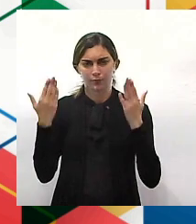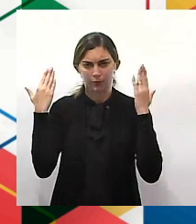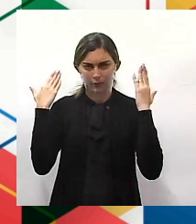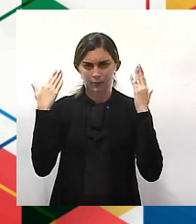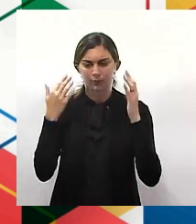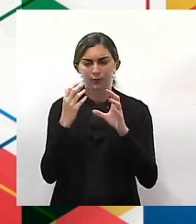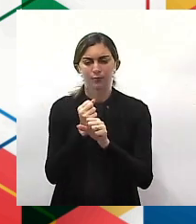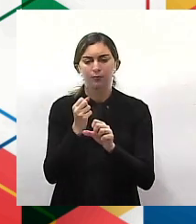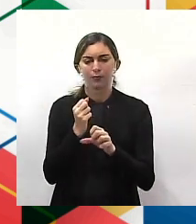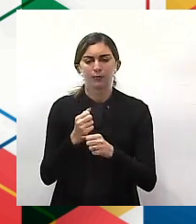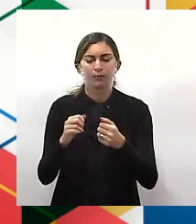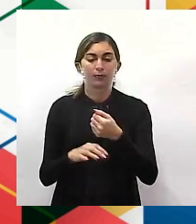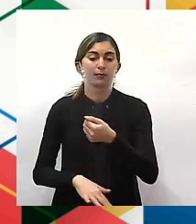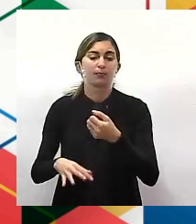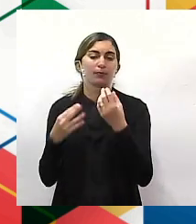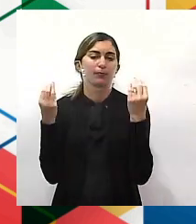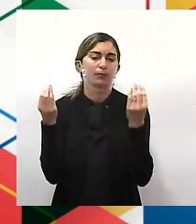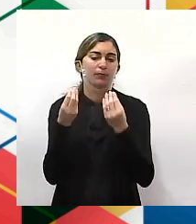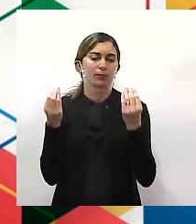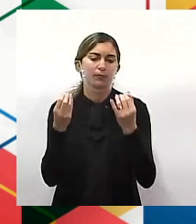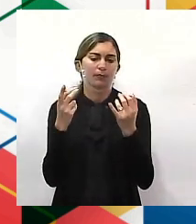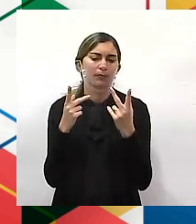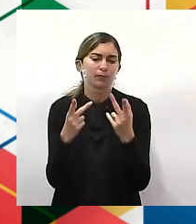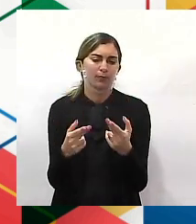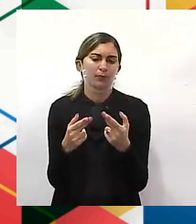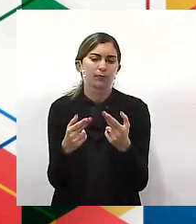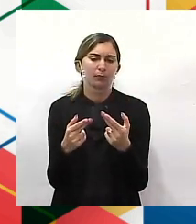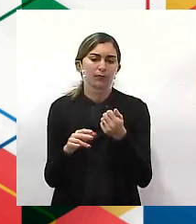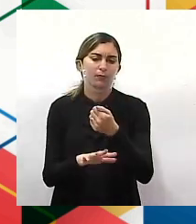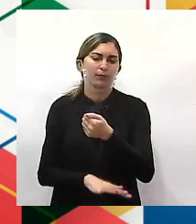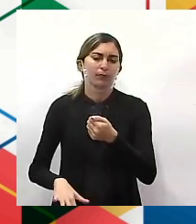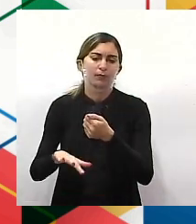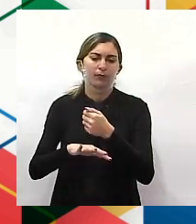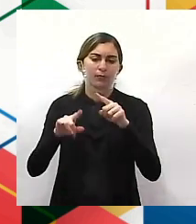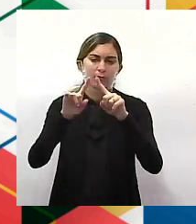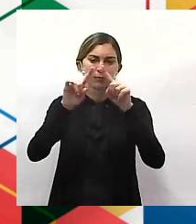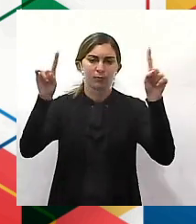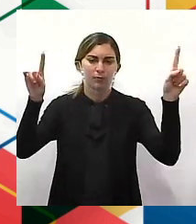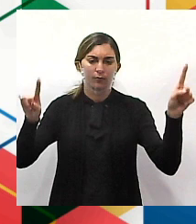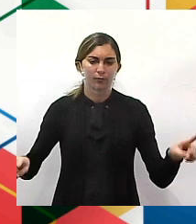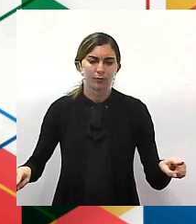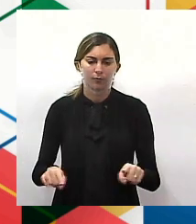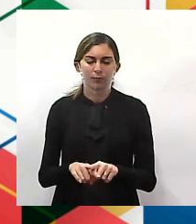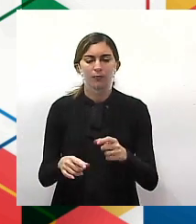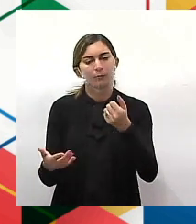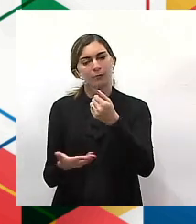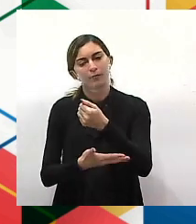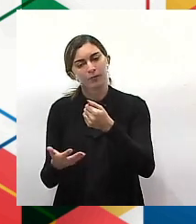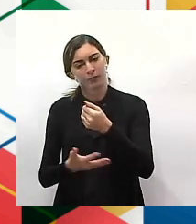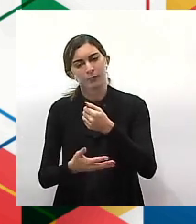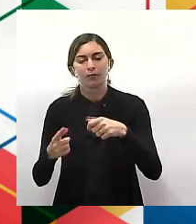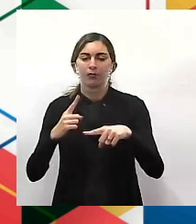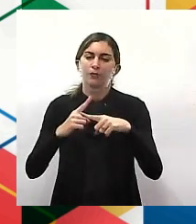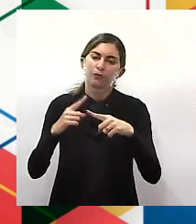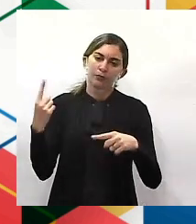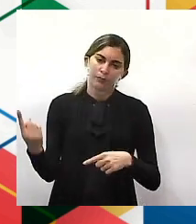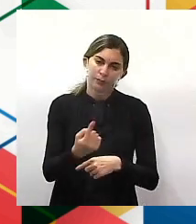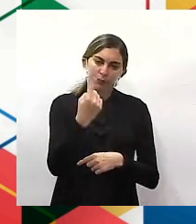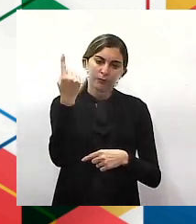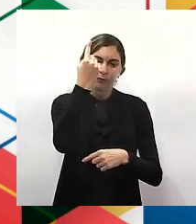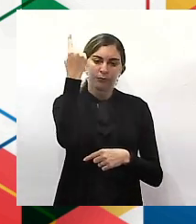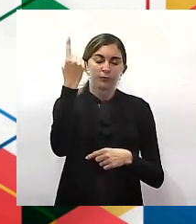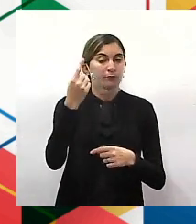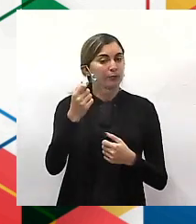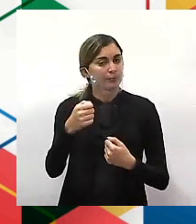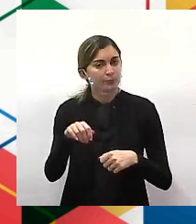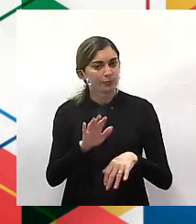gente calcula a área dele do mesmo jeito que calcula a área de um retângulo. É base vezes altura. Só que a gente tem que